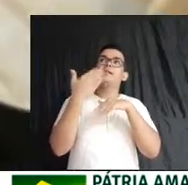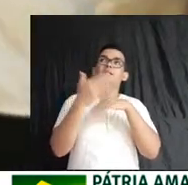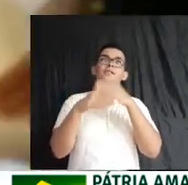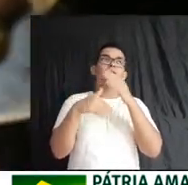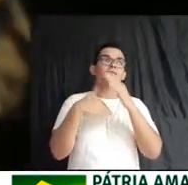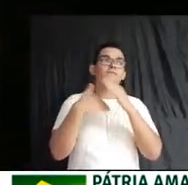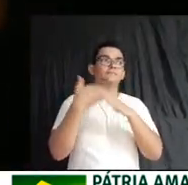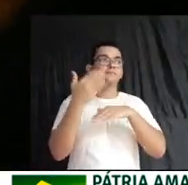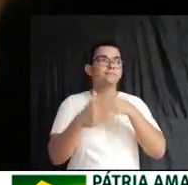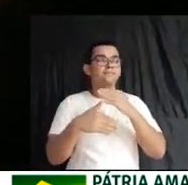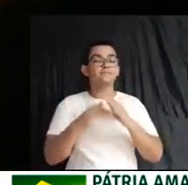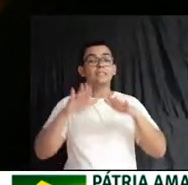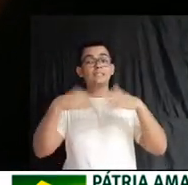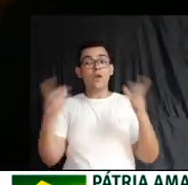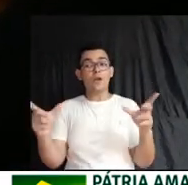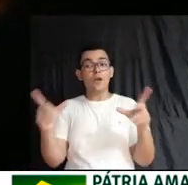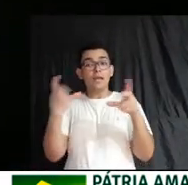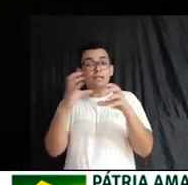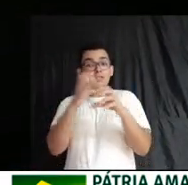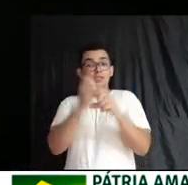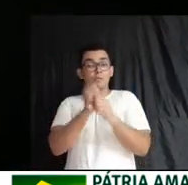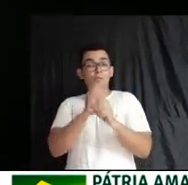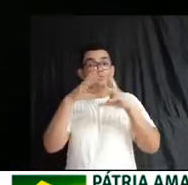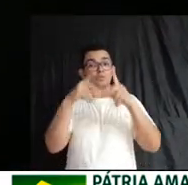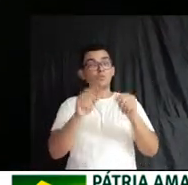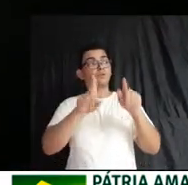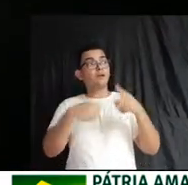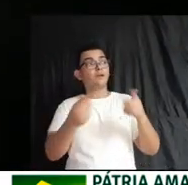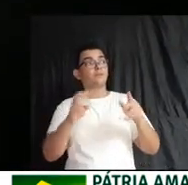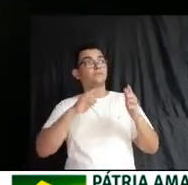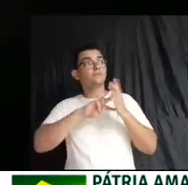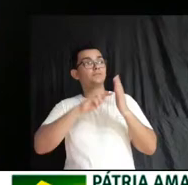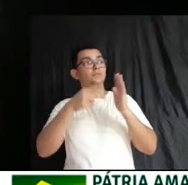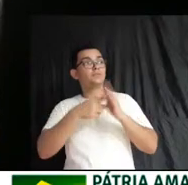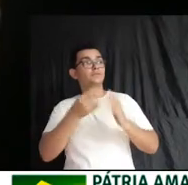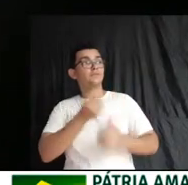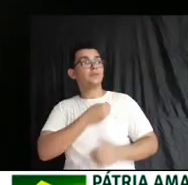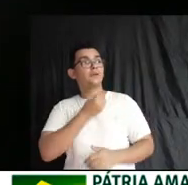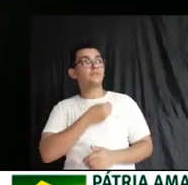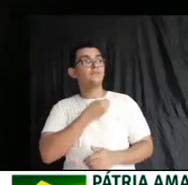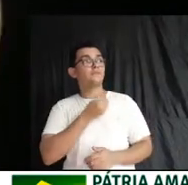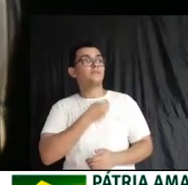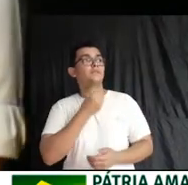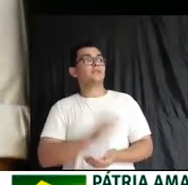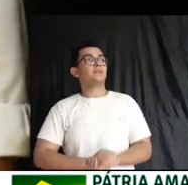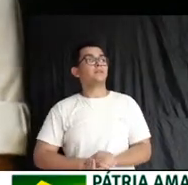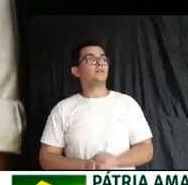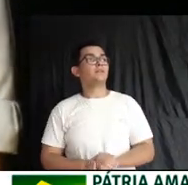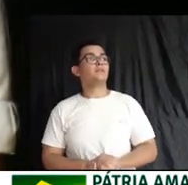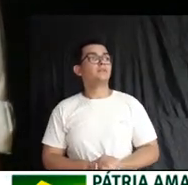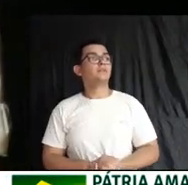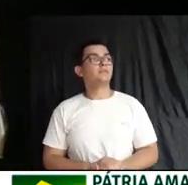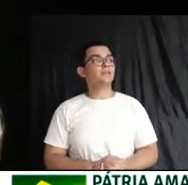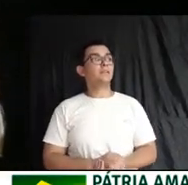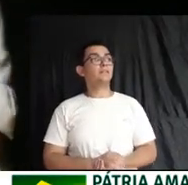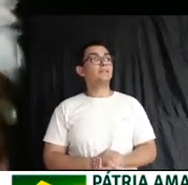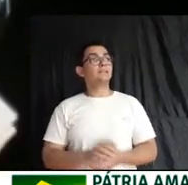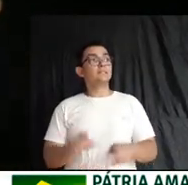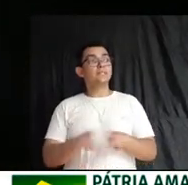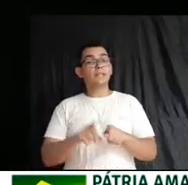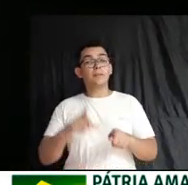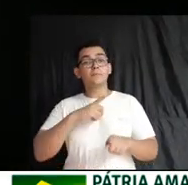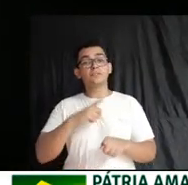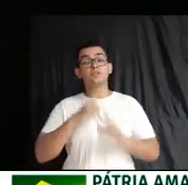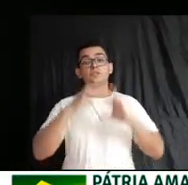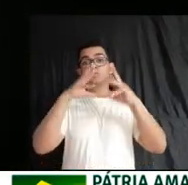traduzindo em tudo, é vida. É a minha vida. E tinha que ser de todos. Ninguém